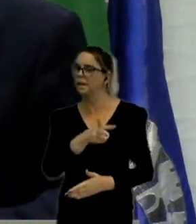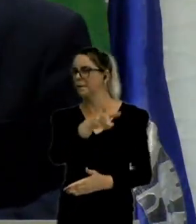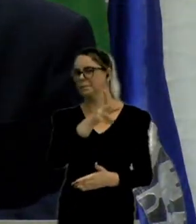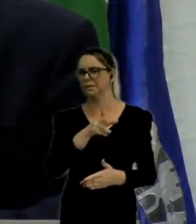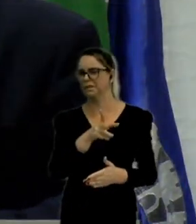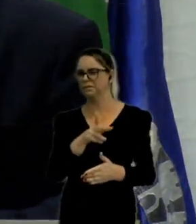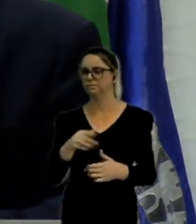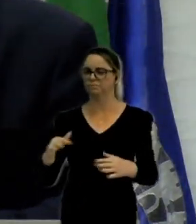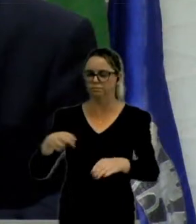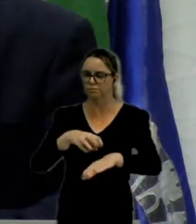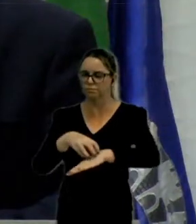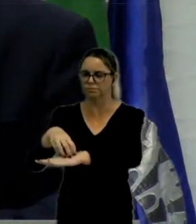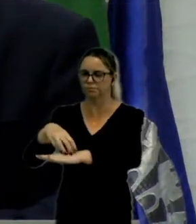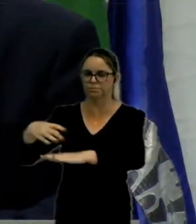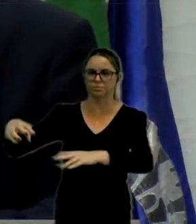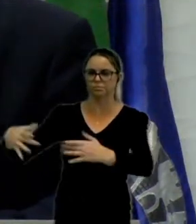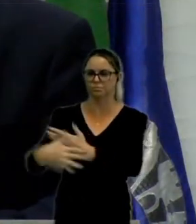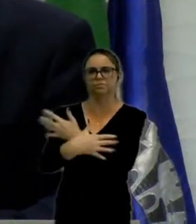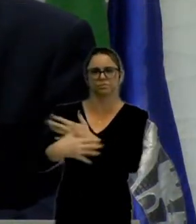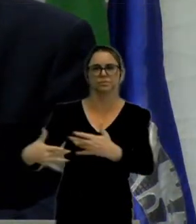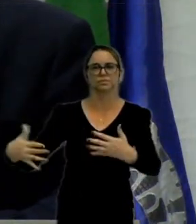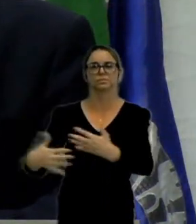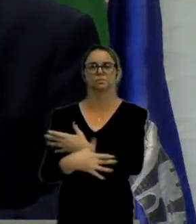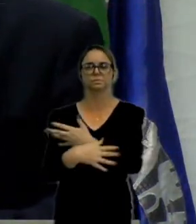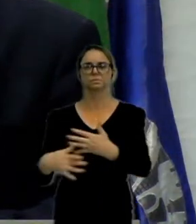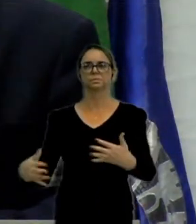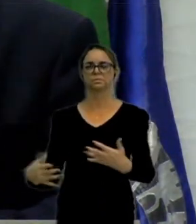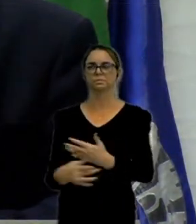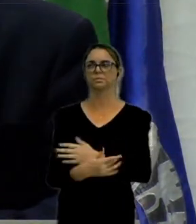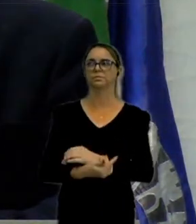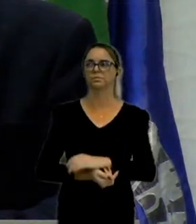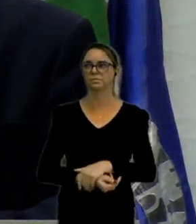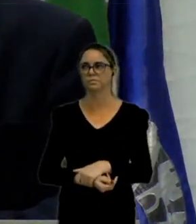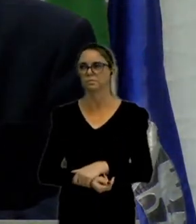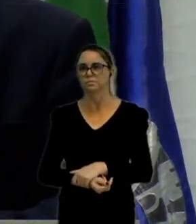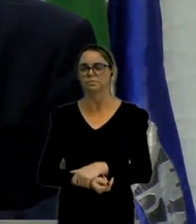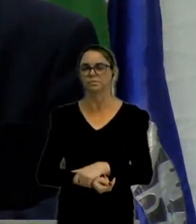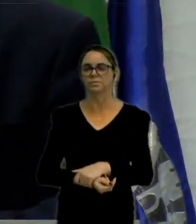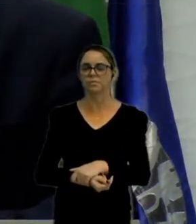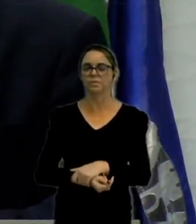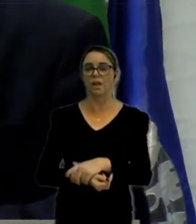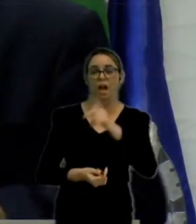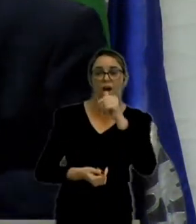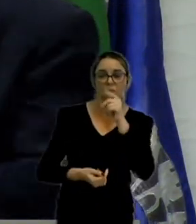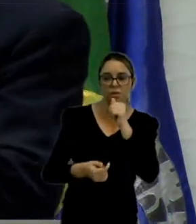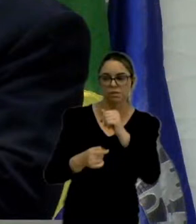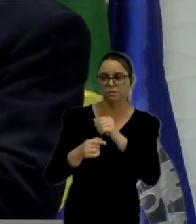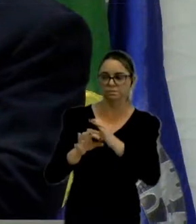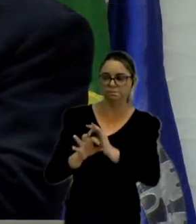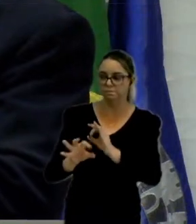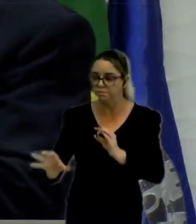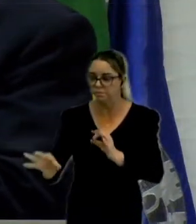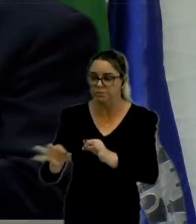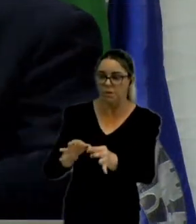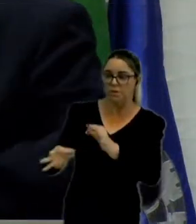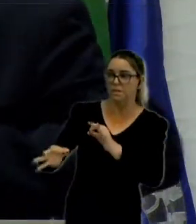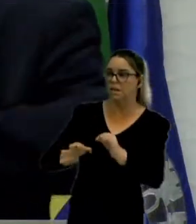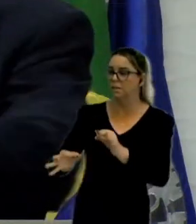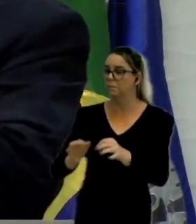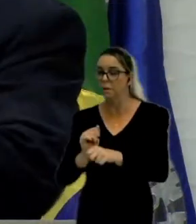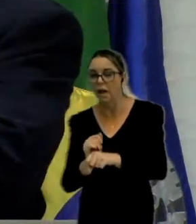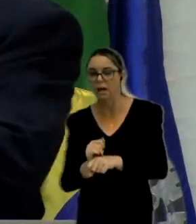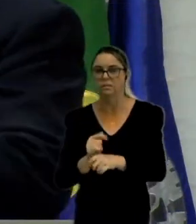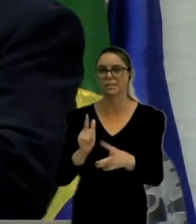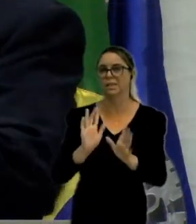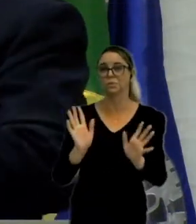quer saber essa estrada, fique lá que você vê o movimento. Quando nós estávamos fazendo a rede da água, ninguém podia nem parar um minuto assim. Quero os carros